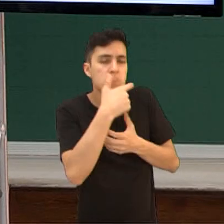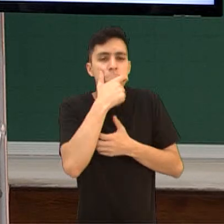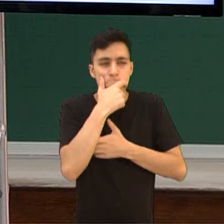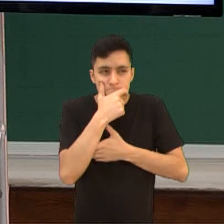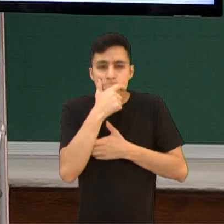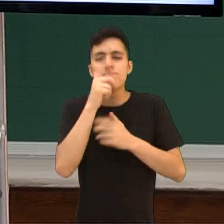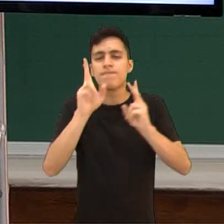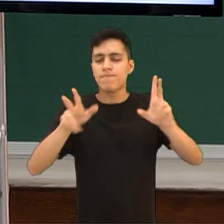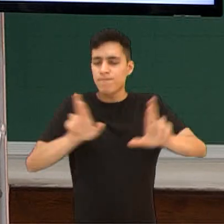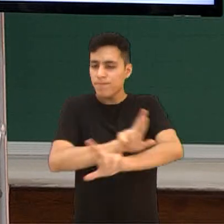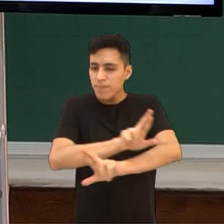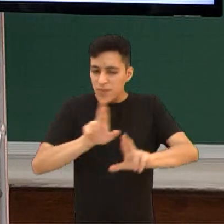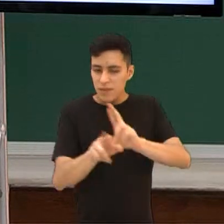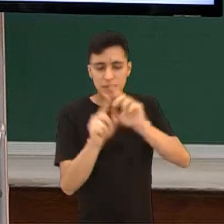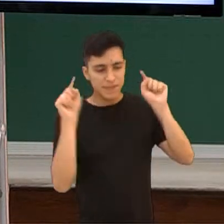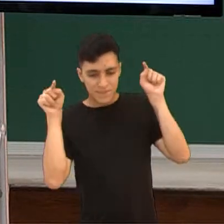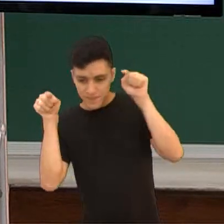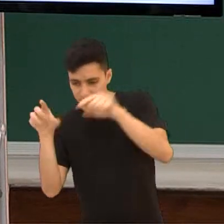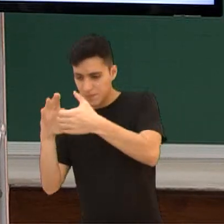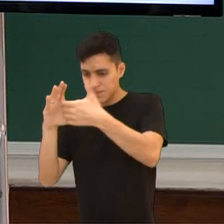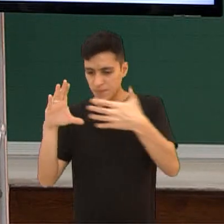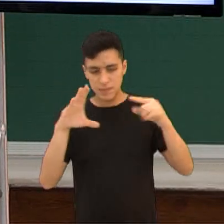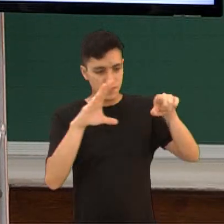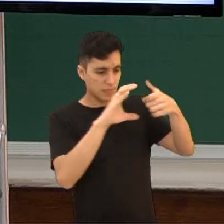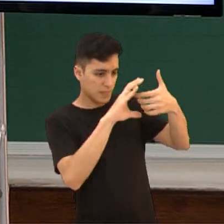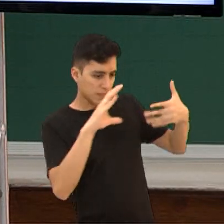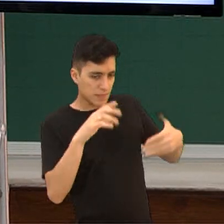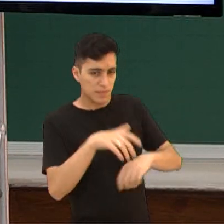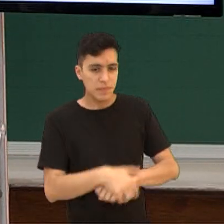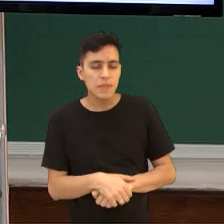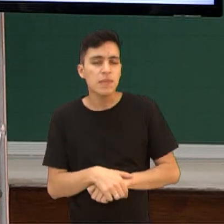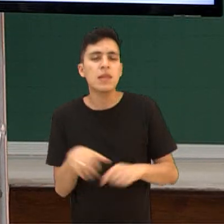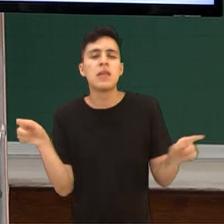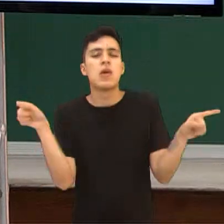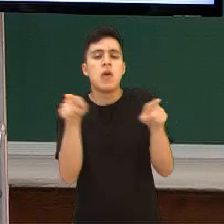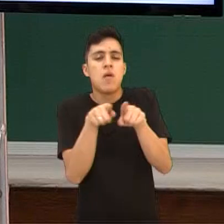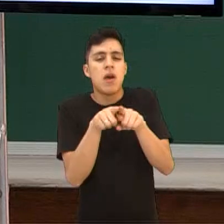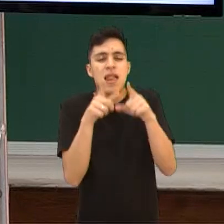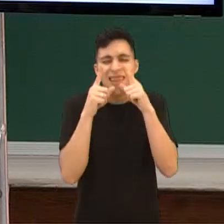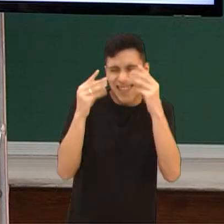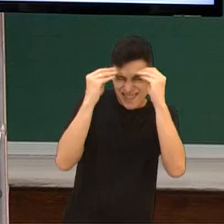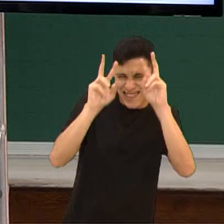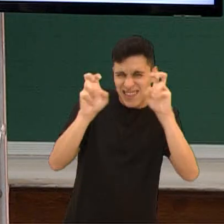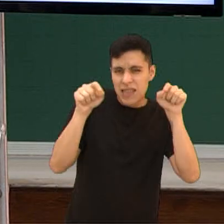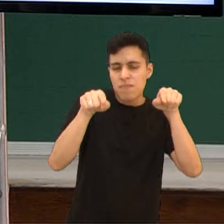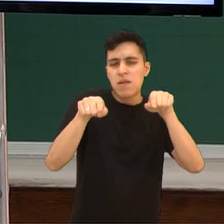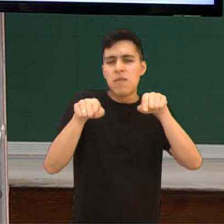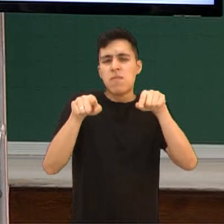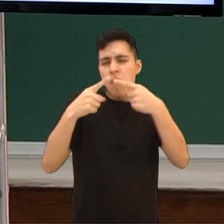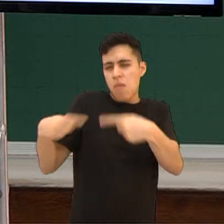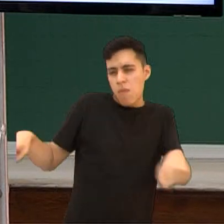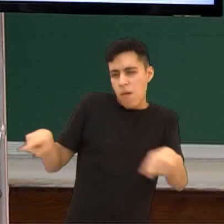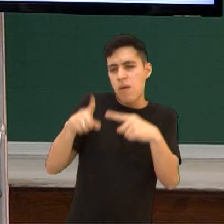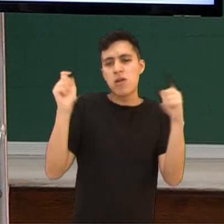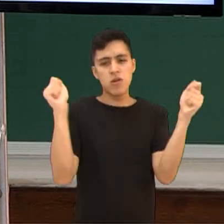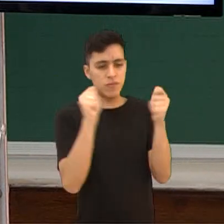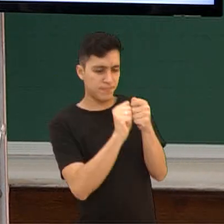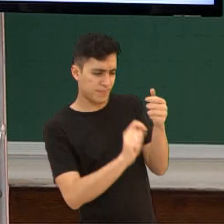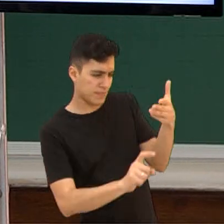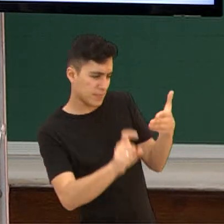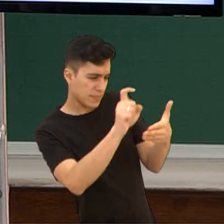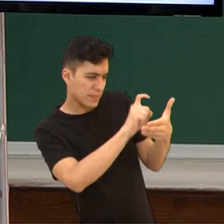está sempre ligado a essa característica, né, da linguagem do hip hop junto com a linguagem que é